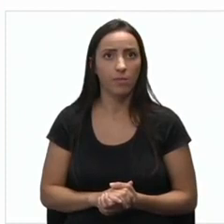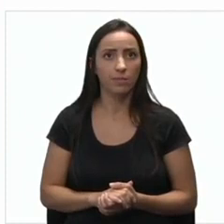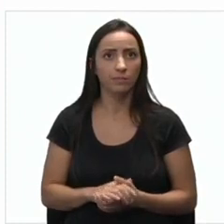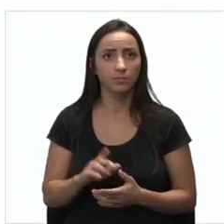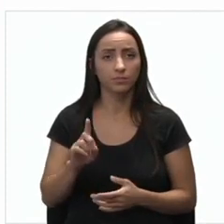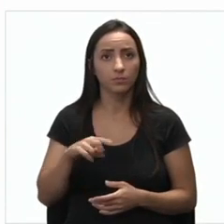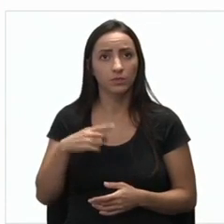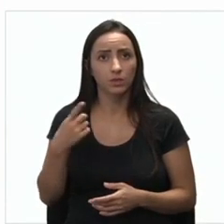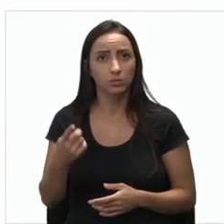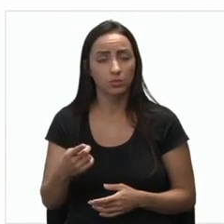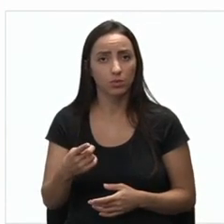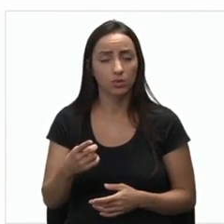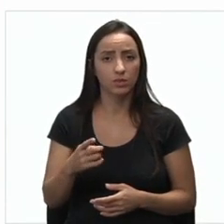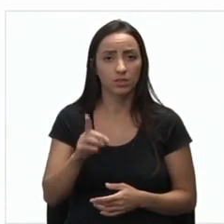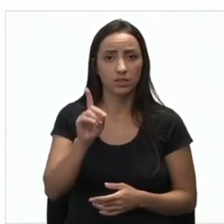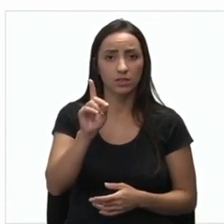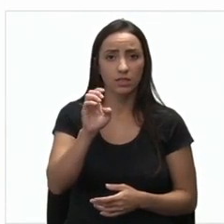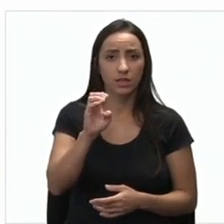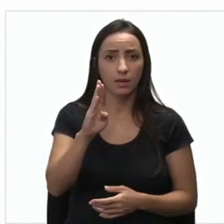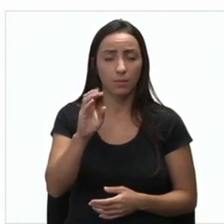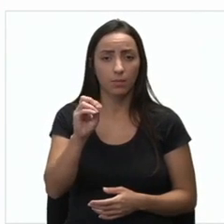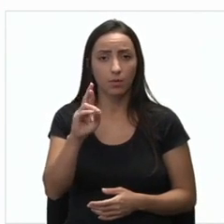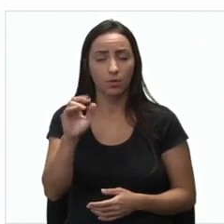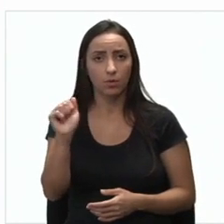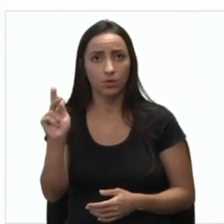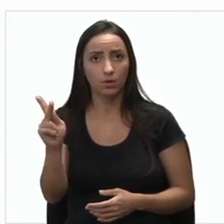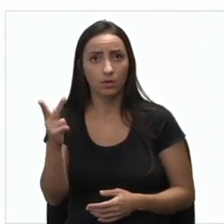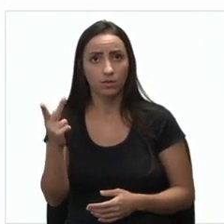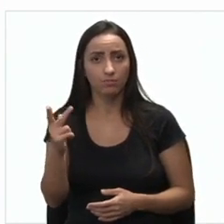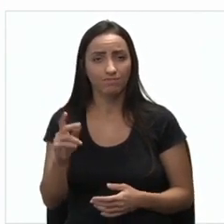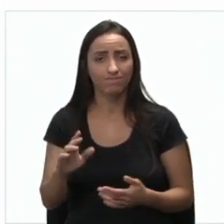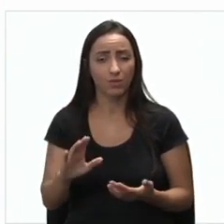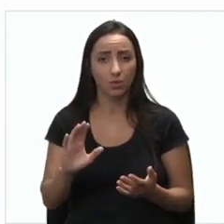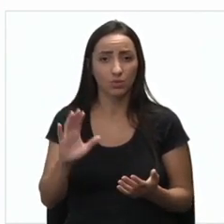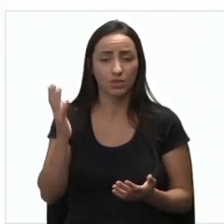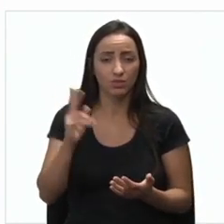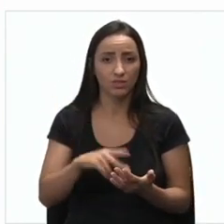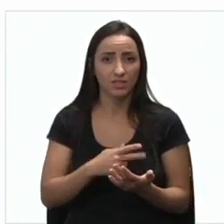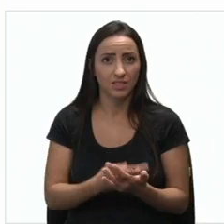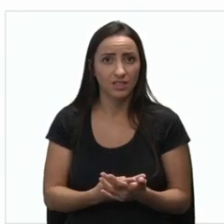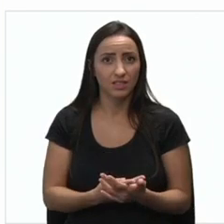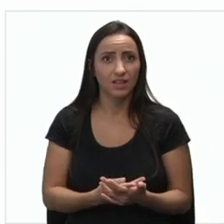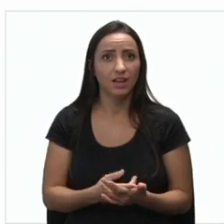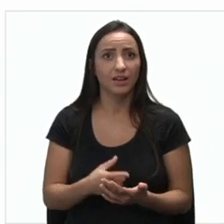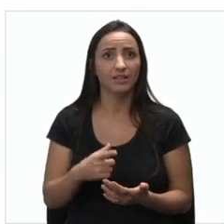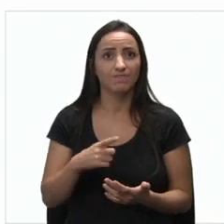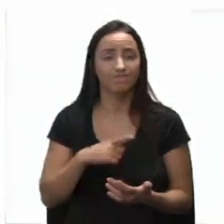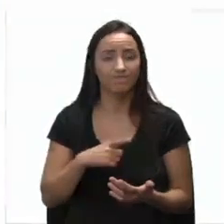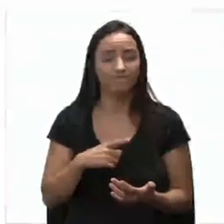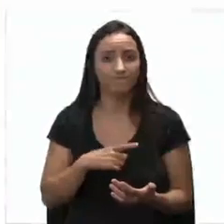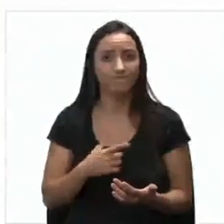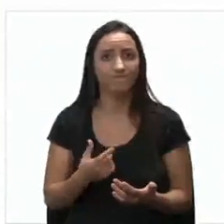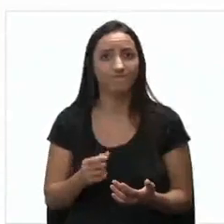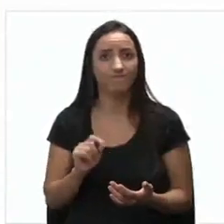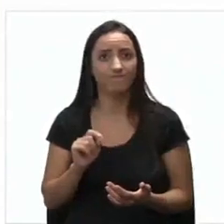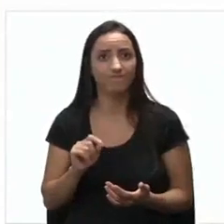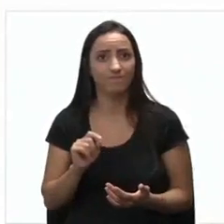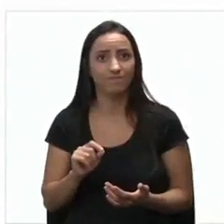Então, após o acidente de Débora, as relações entre os membros da equipe de saúde sofreram um abalo em relação